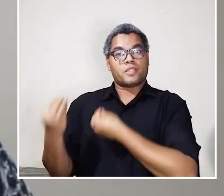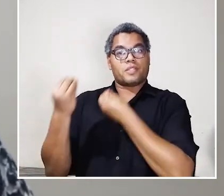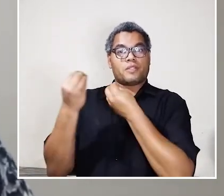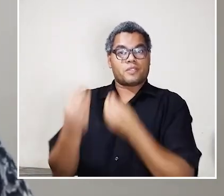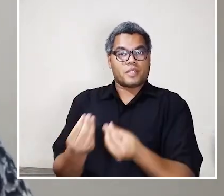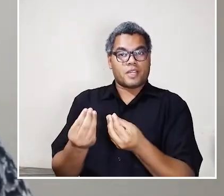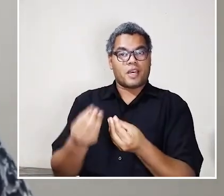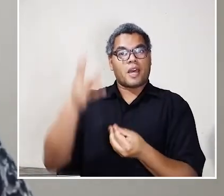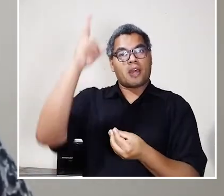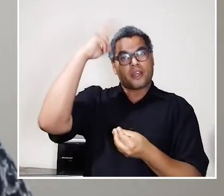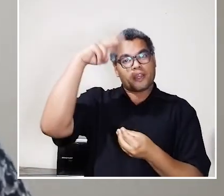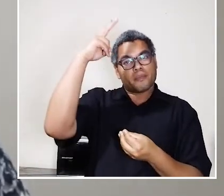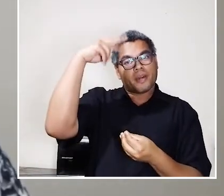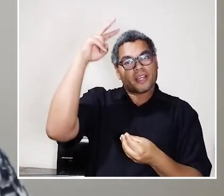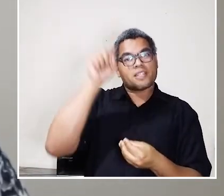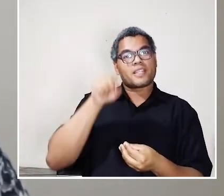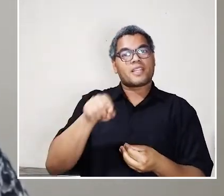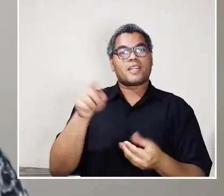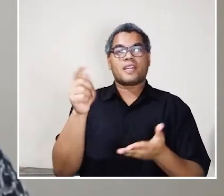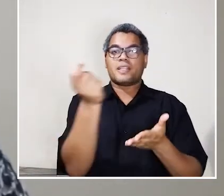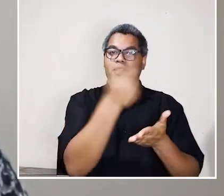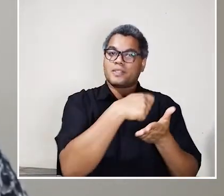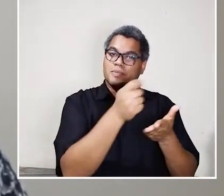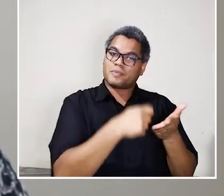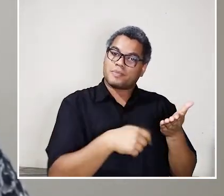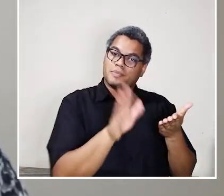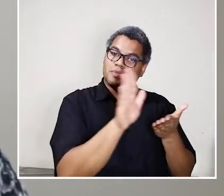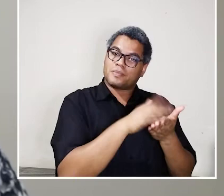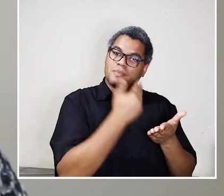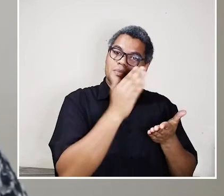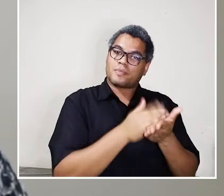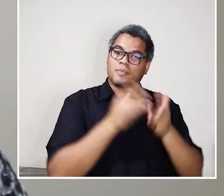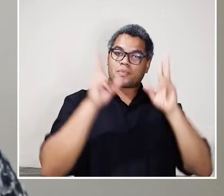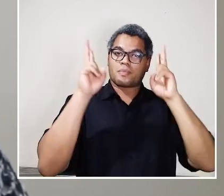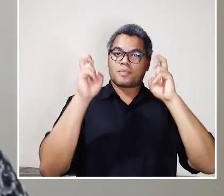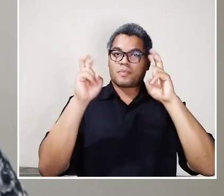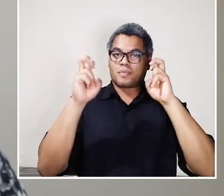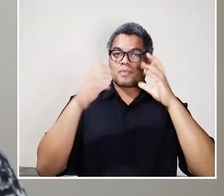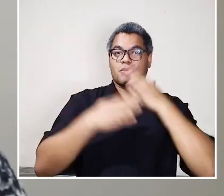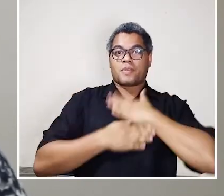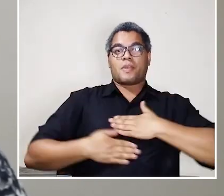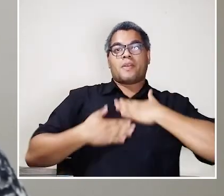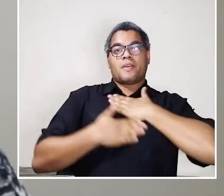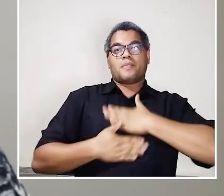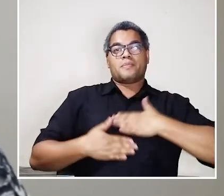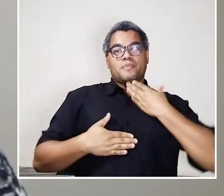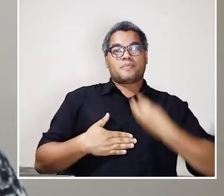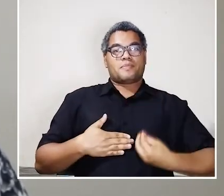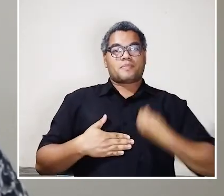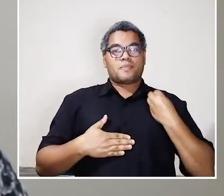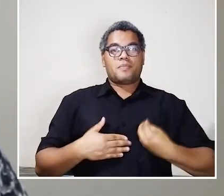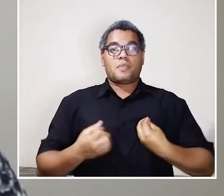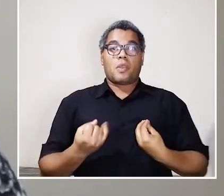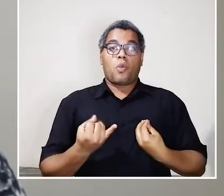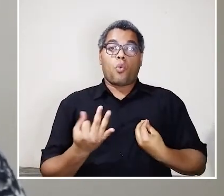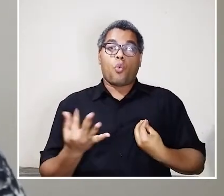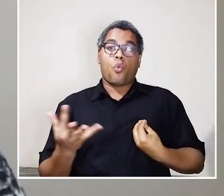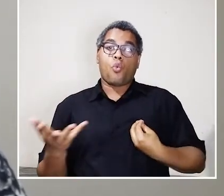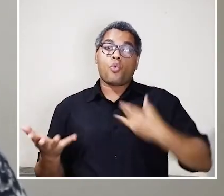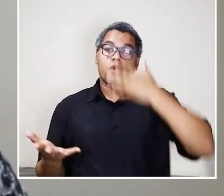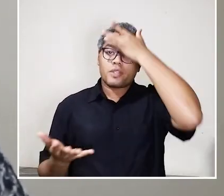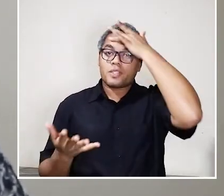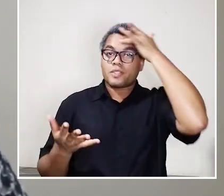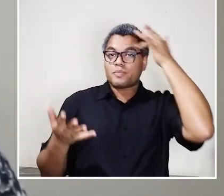Senhor. E imaginem, eles escreveram um livro chamado Prazer em Viver. Quantas vidas